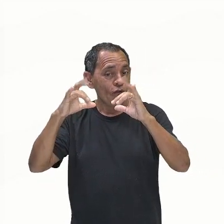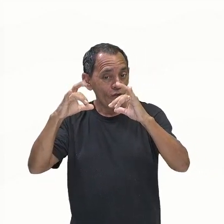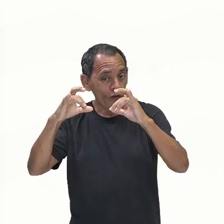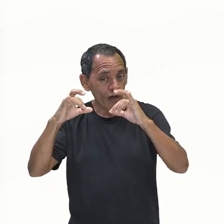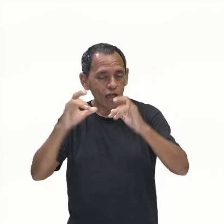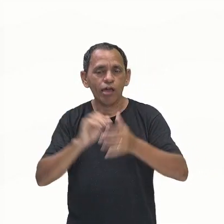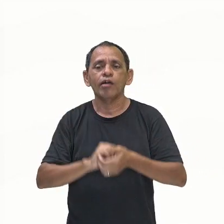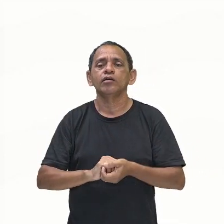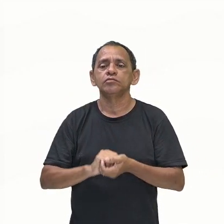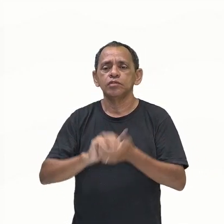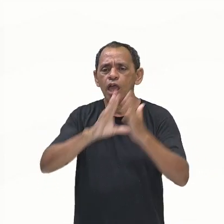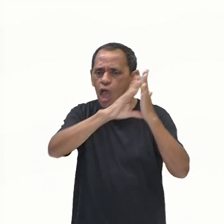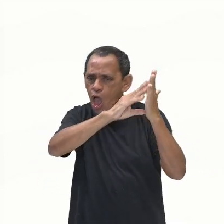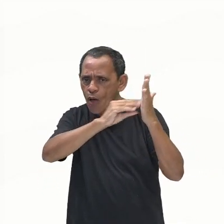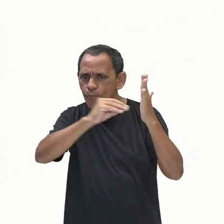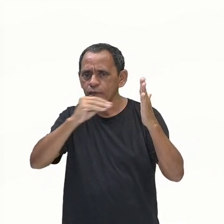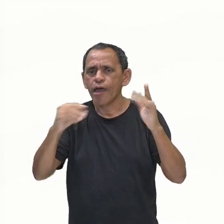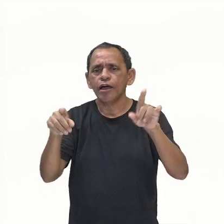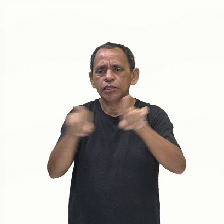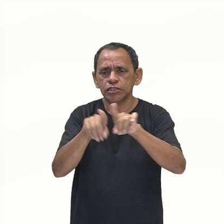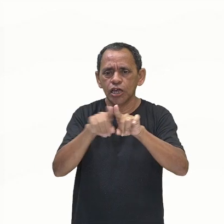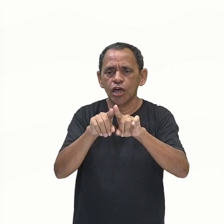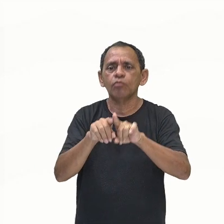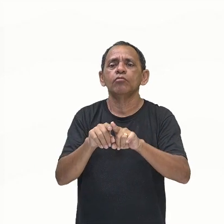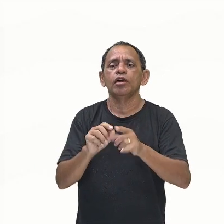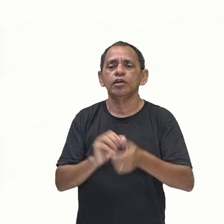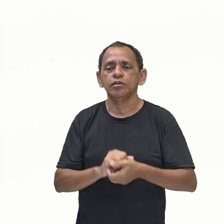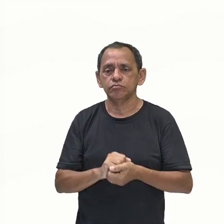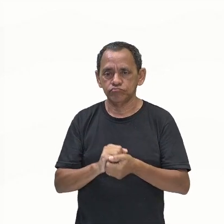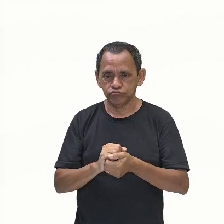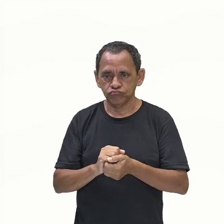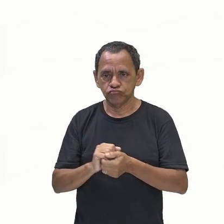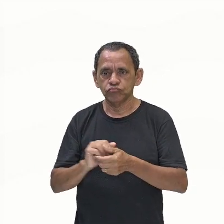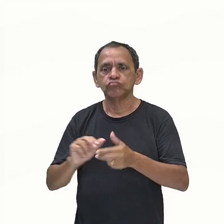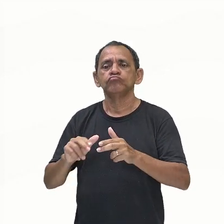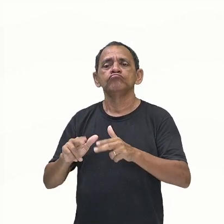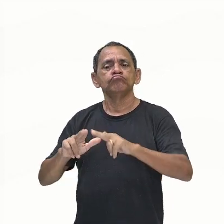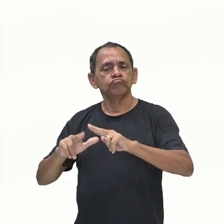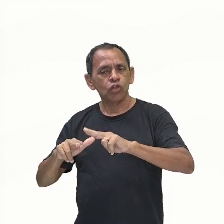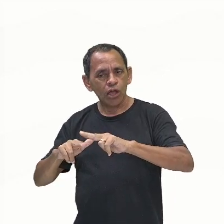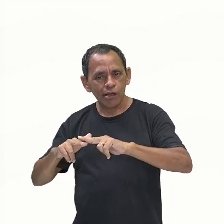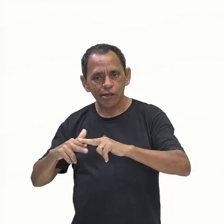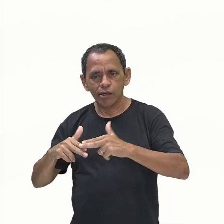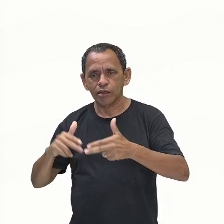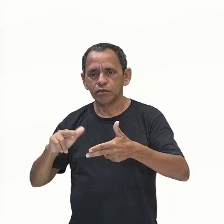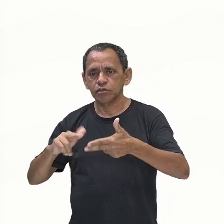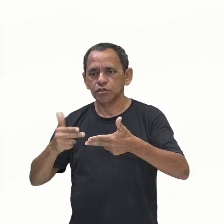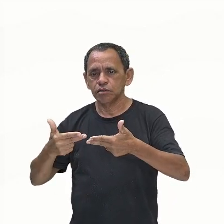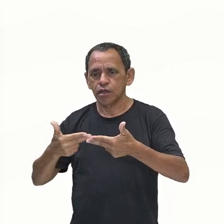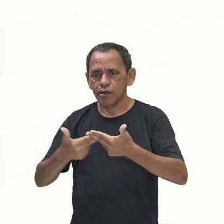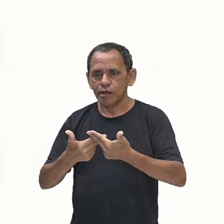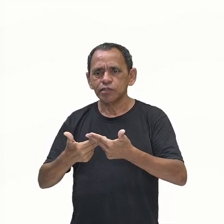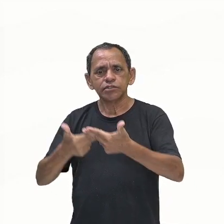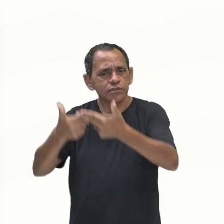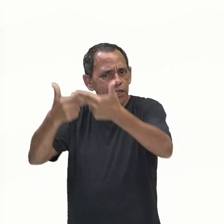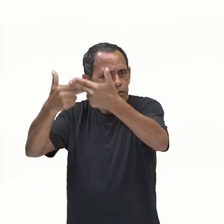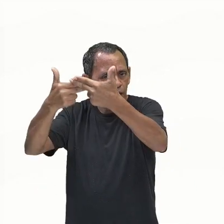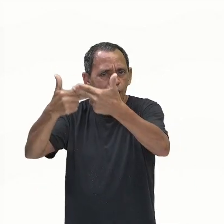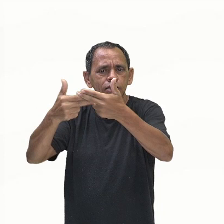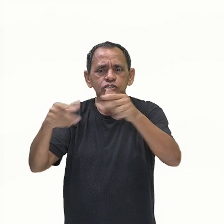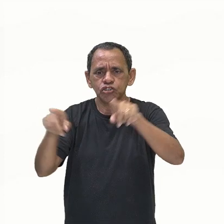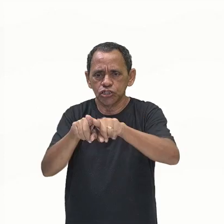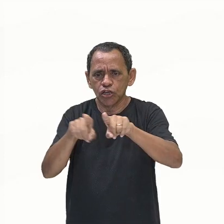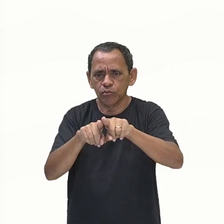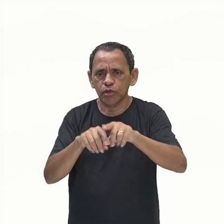radares, em nível orbital ou suborbital, ativos ou passivos. Então, o